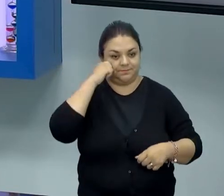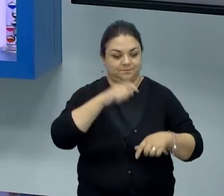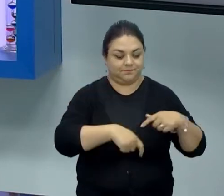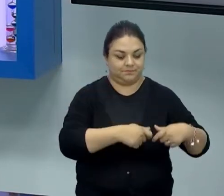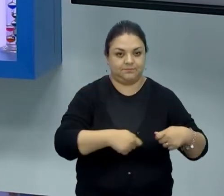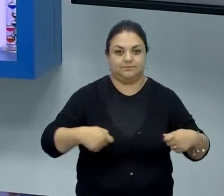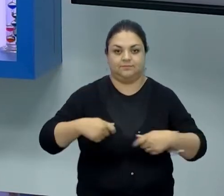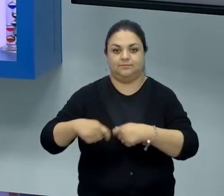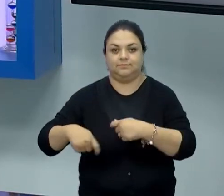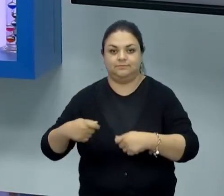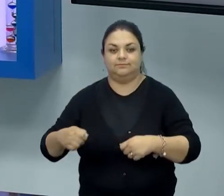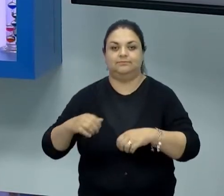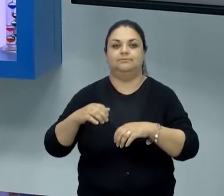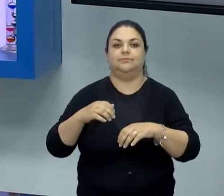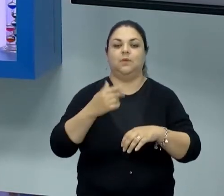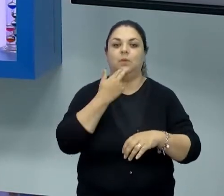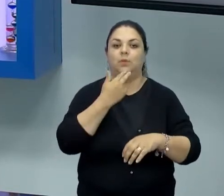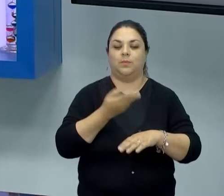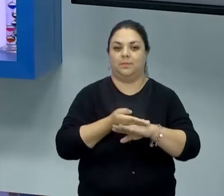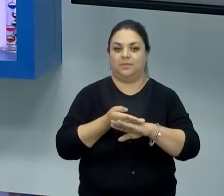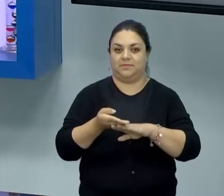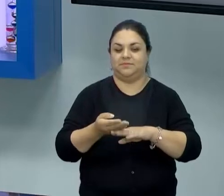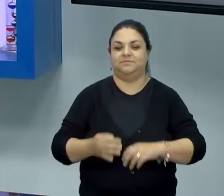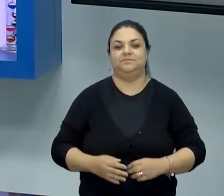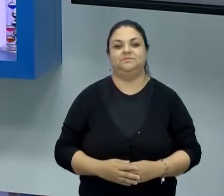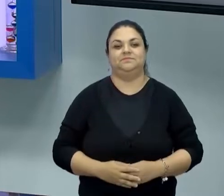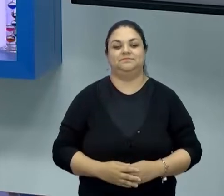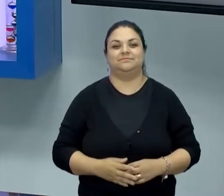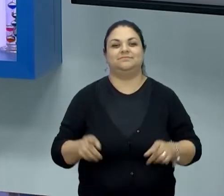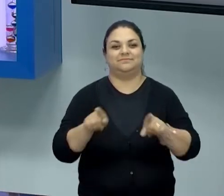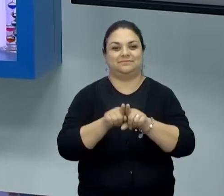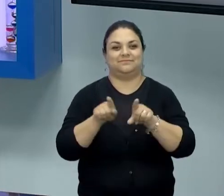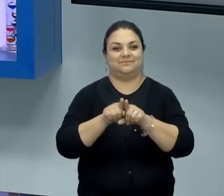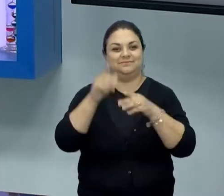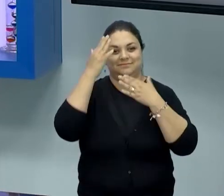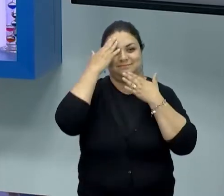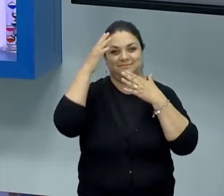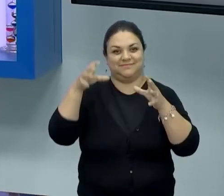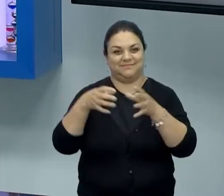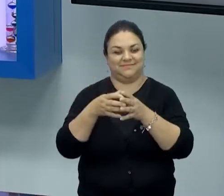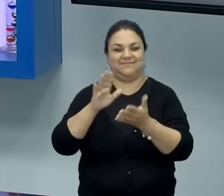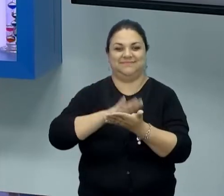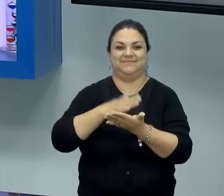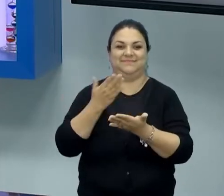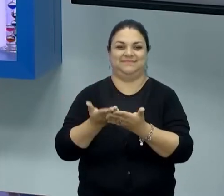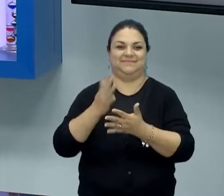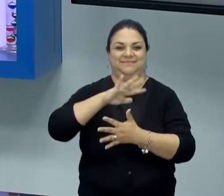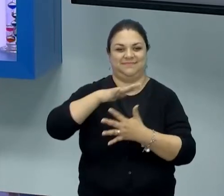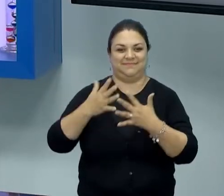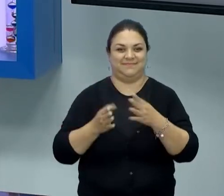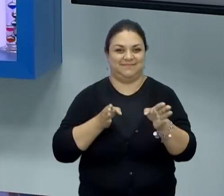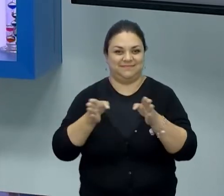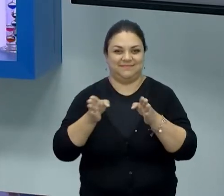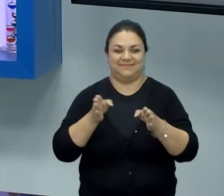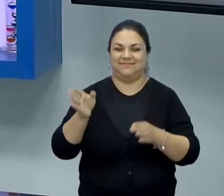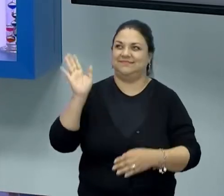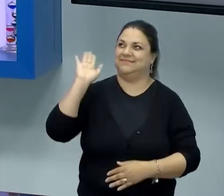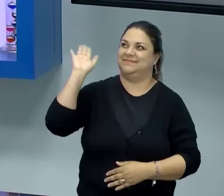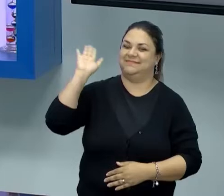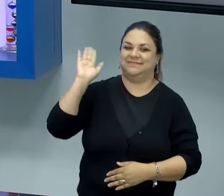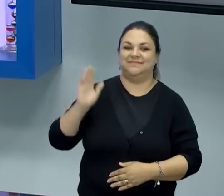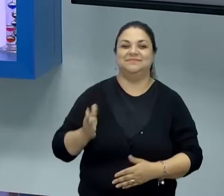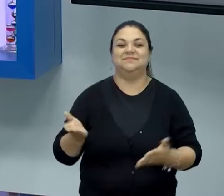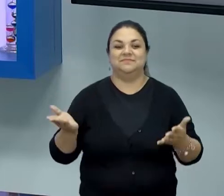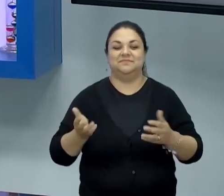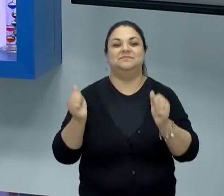branco. Também quero agradecer e dar as boas-vindas para o pessoal da equipe de Libra, que sempre nos auxilia aqui nas aulas. E hoje eu